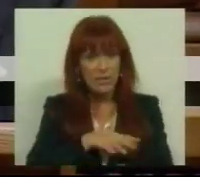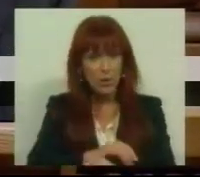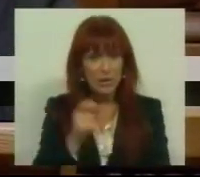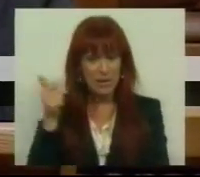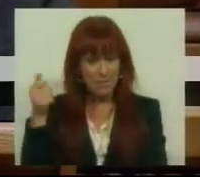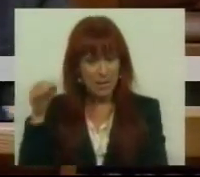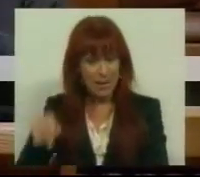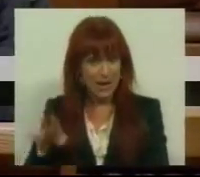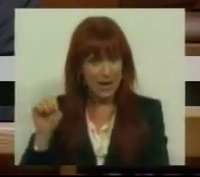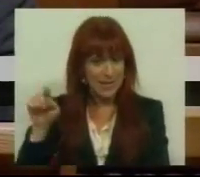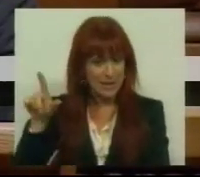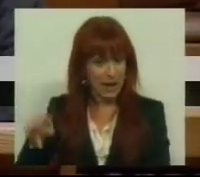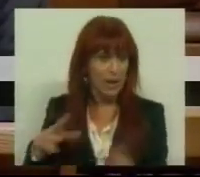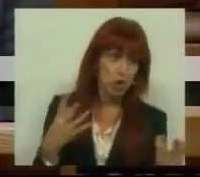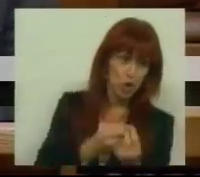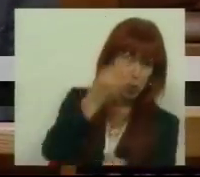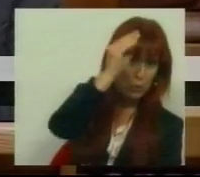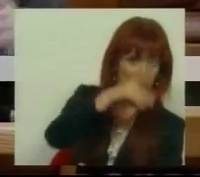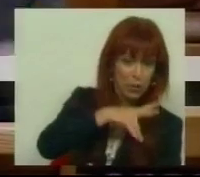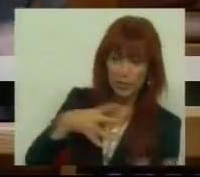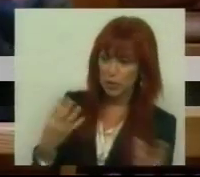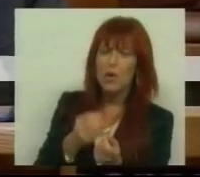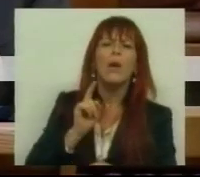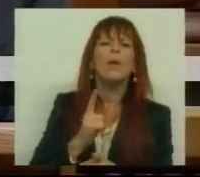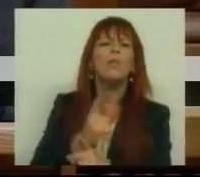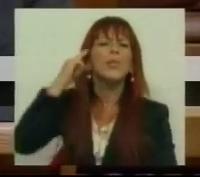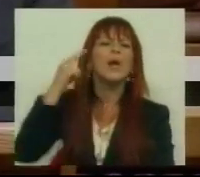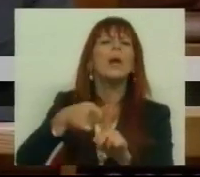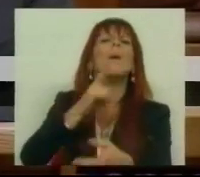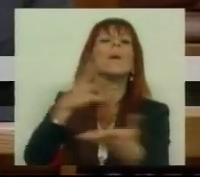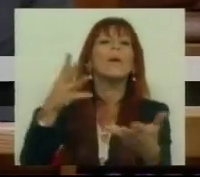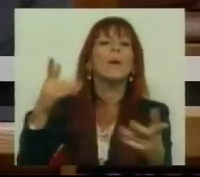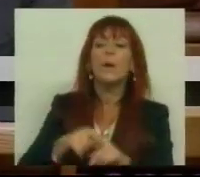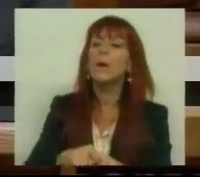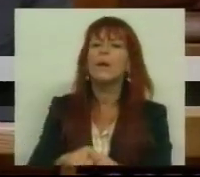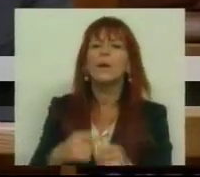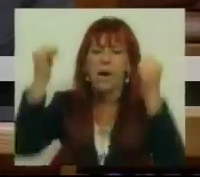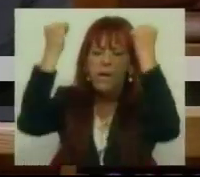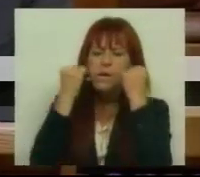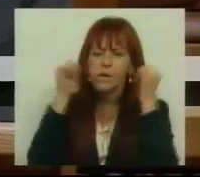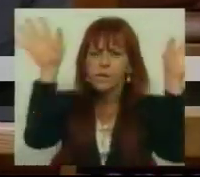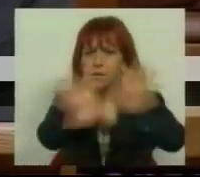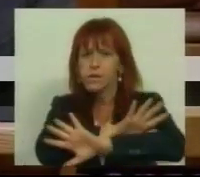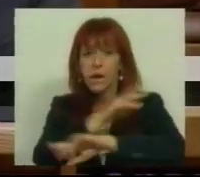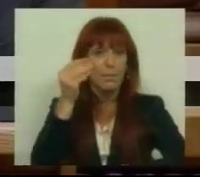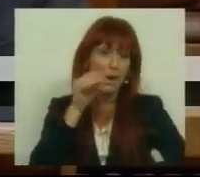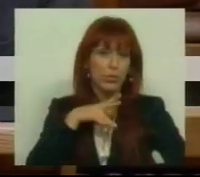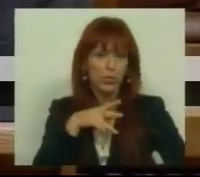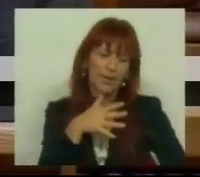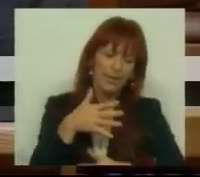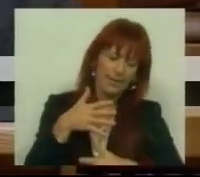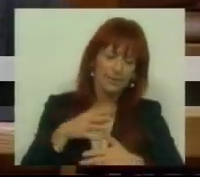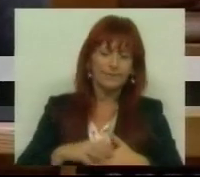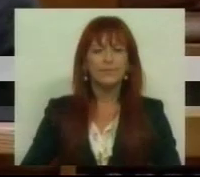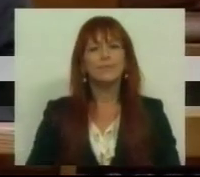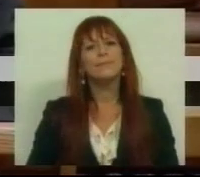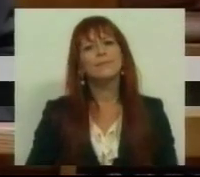do BPN-SLN com o Banco de Portugal serviam exatamente para ir enganando o Banco de Portugal.